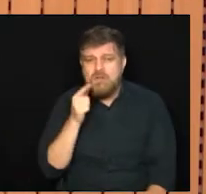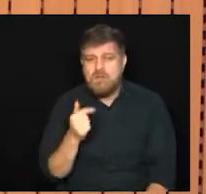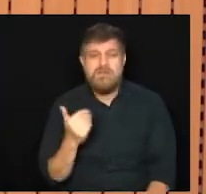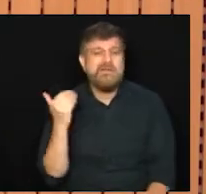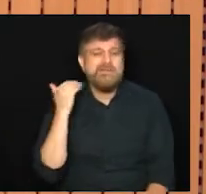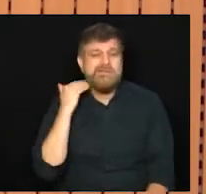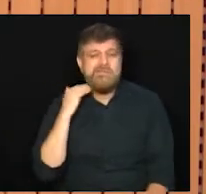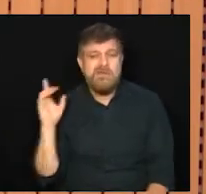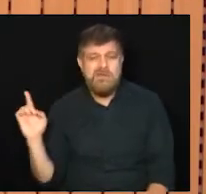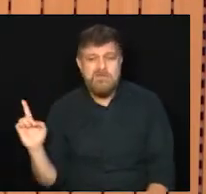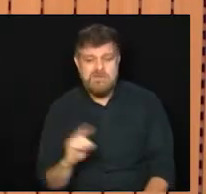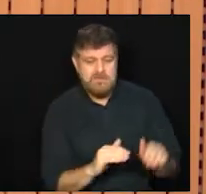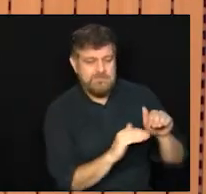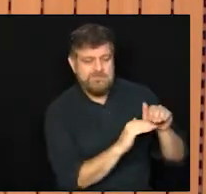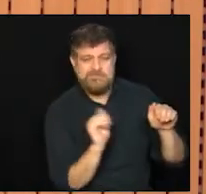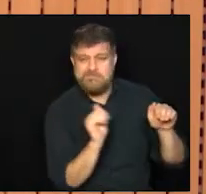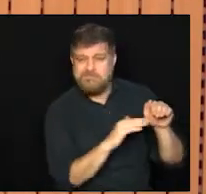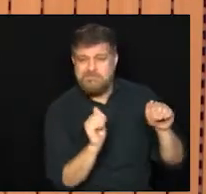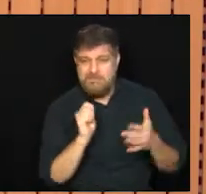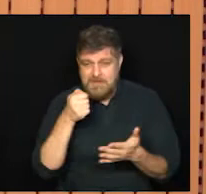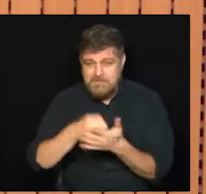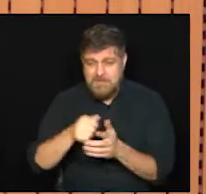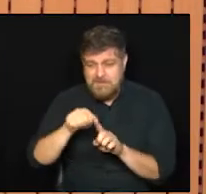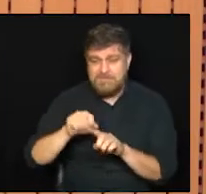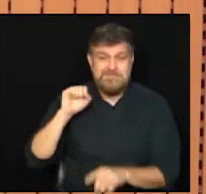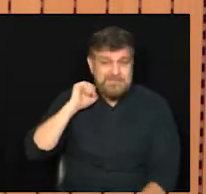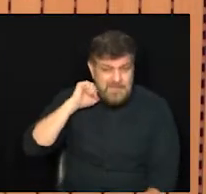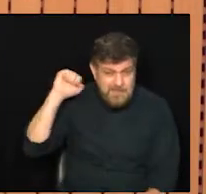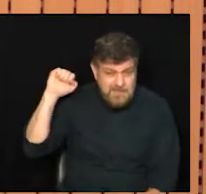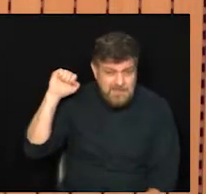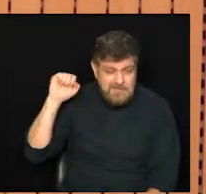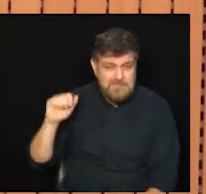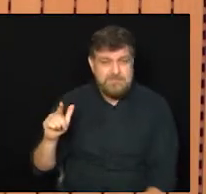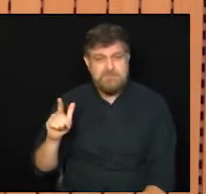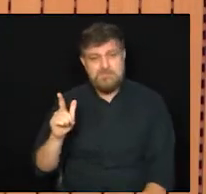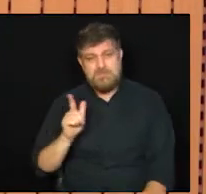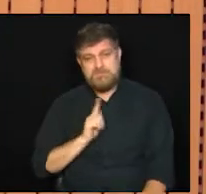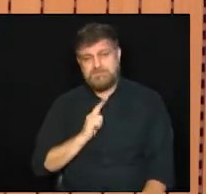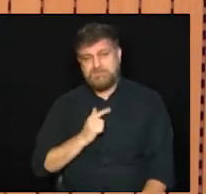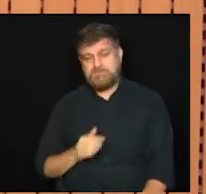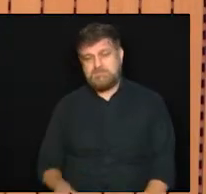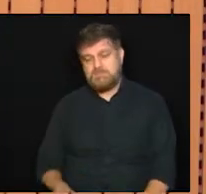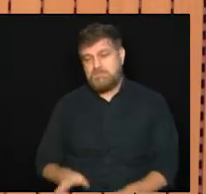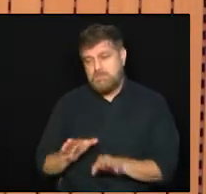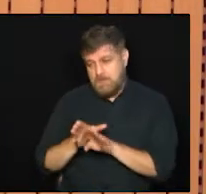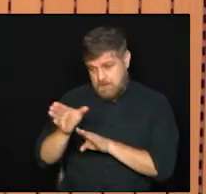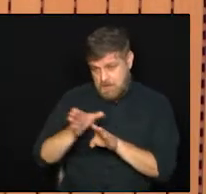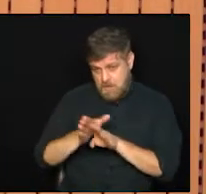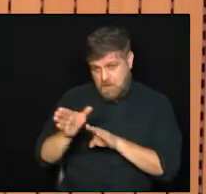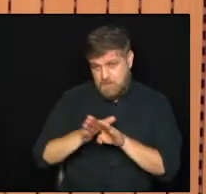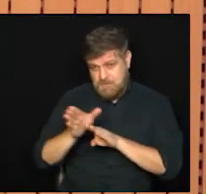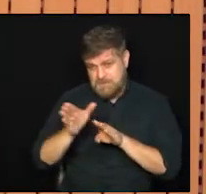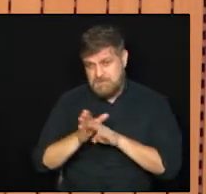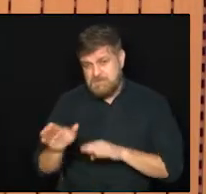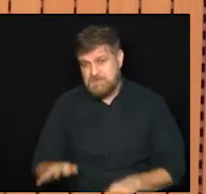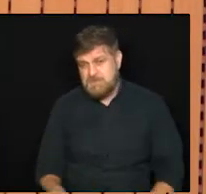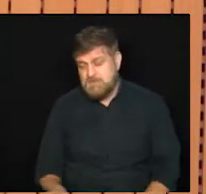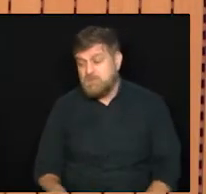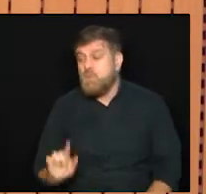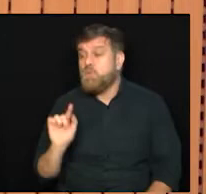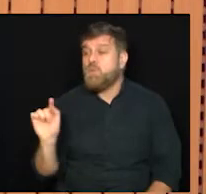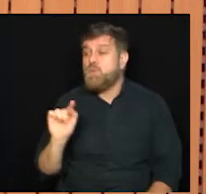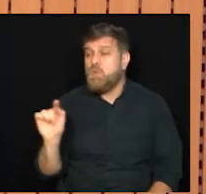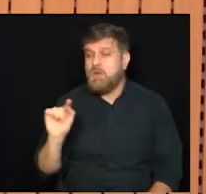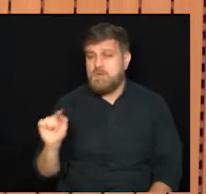financiamento lá, que deveria começar a pagar em abril, né? Se tem alguma recomendação de iniciativa que